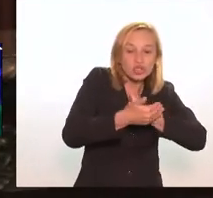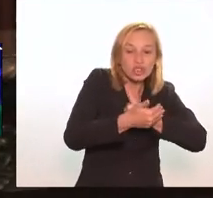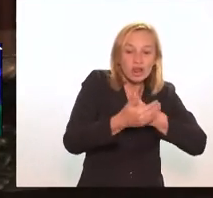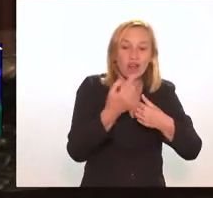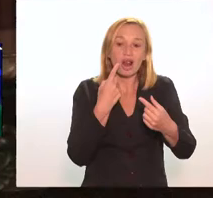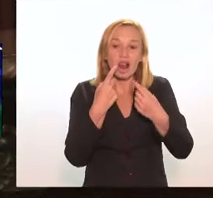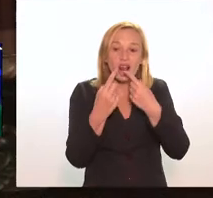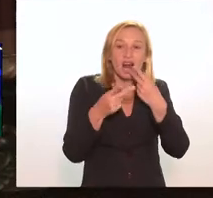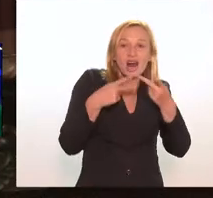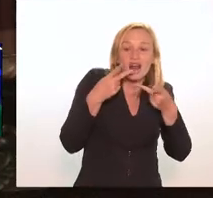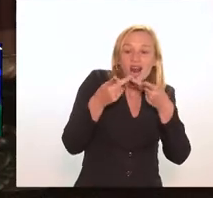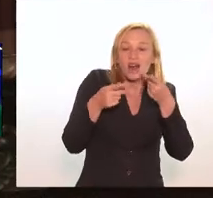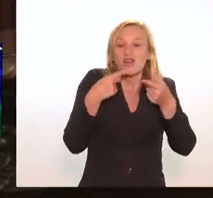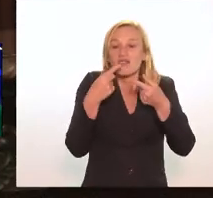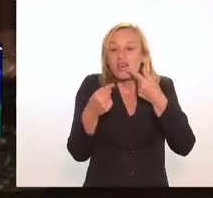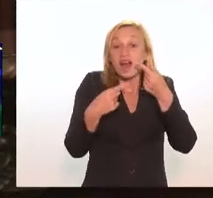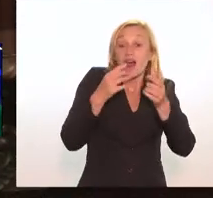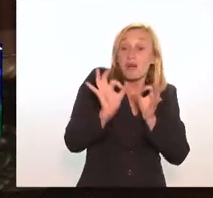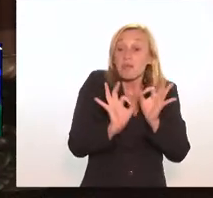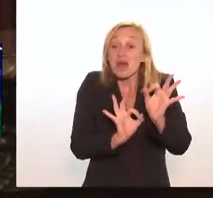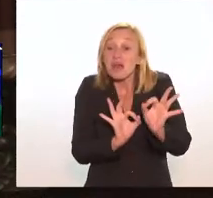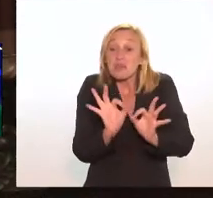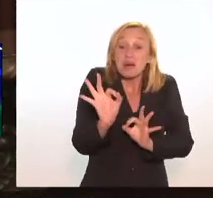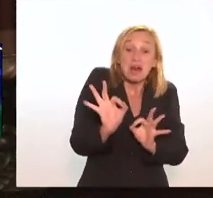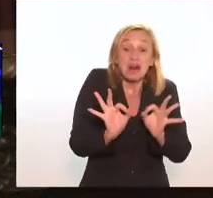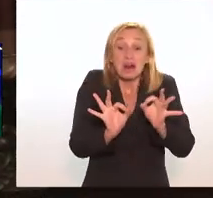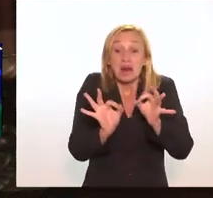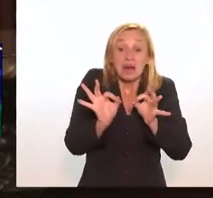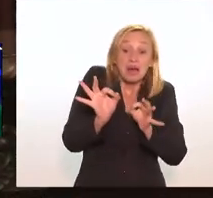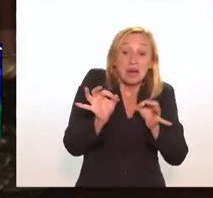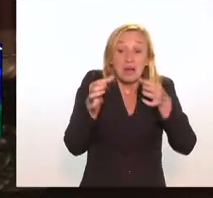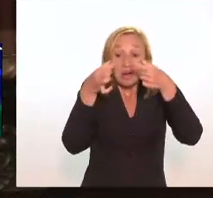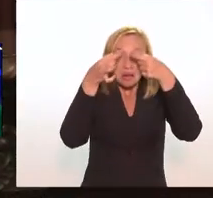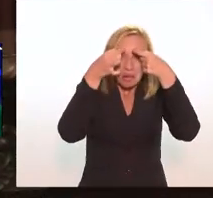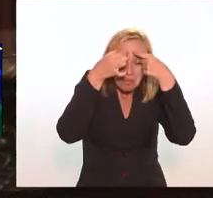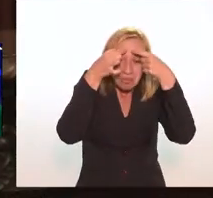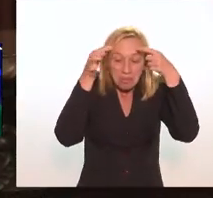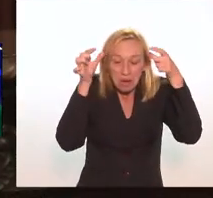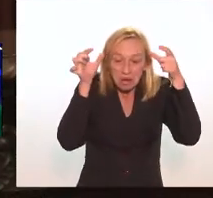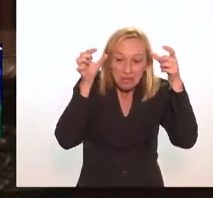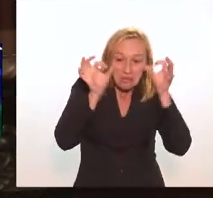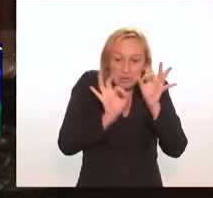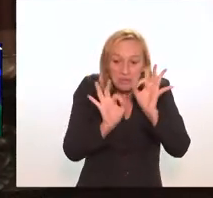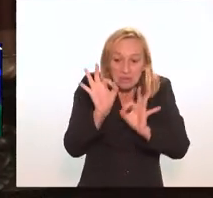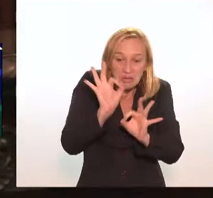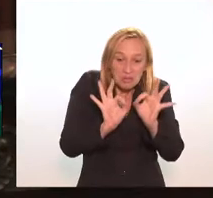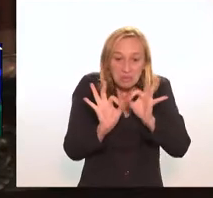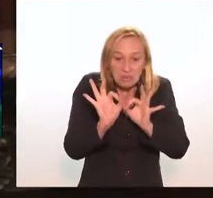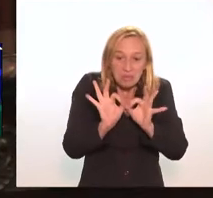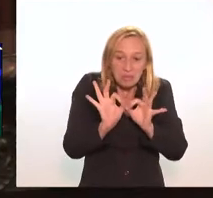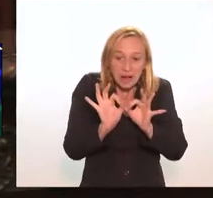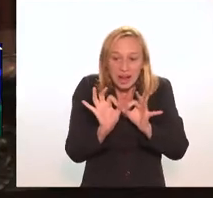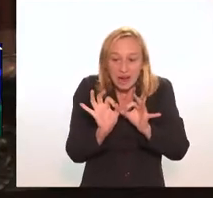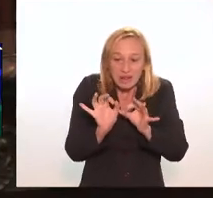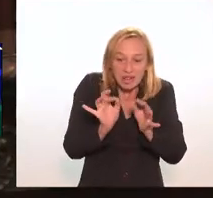bem preparados, habilmente construídos para ludibriar.